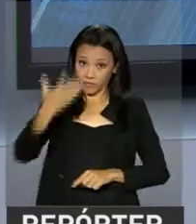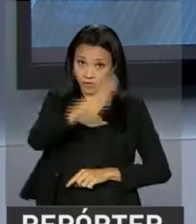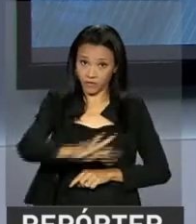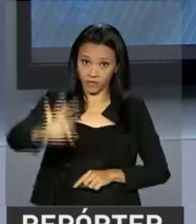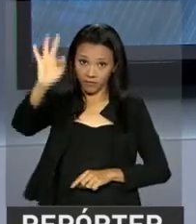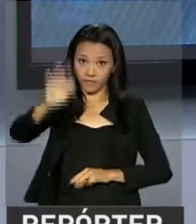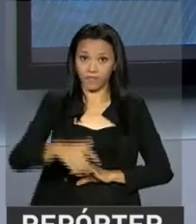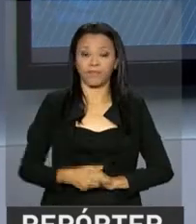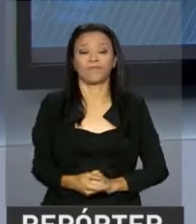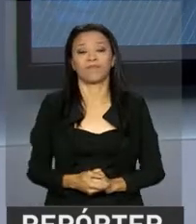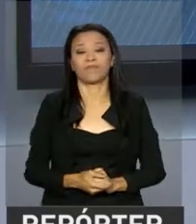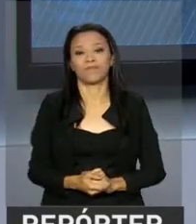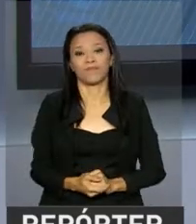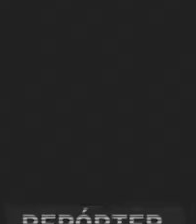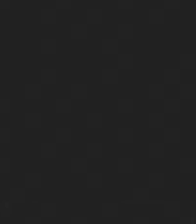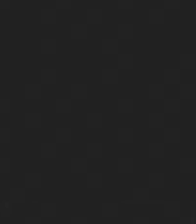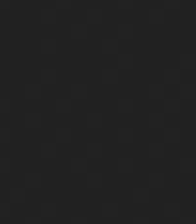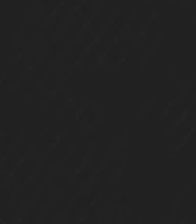governo federal